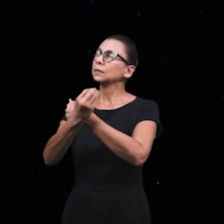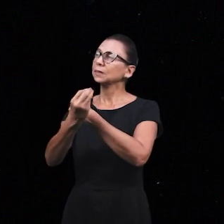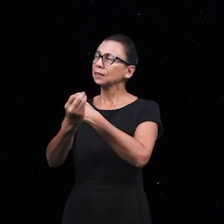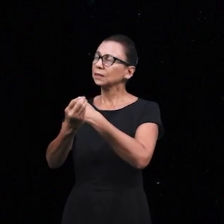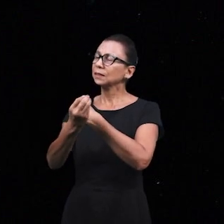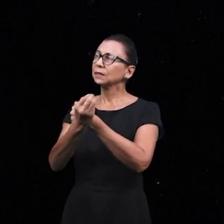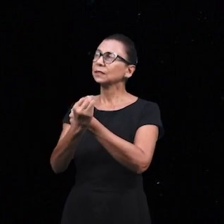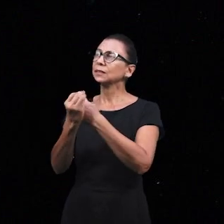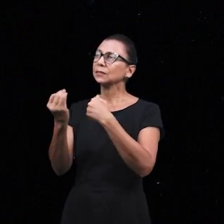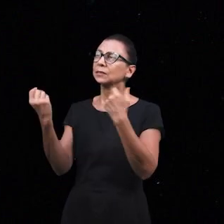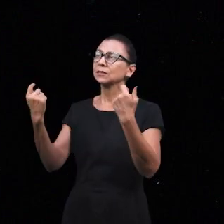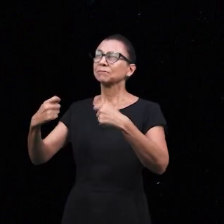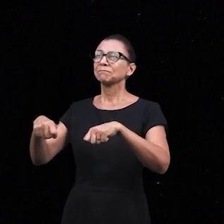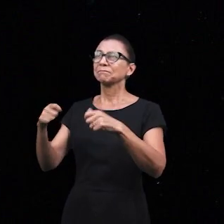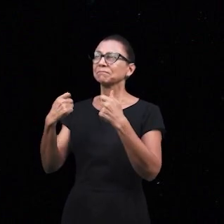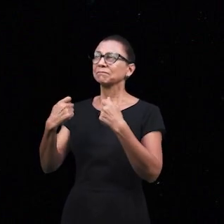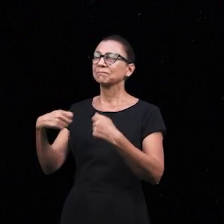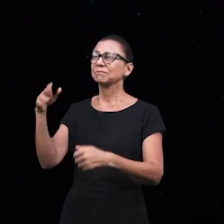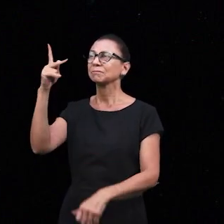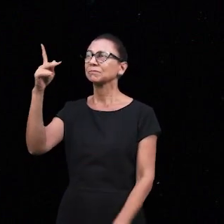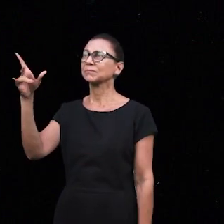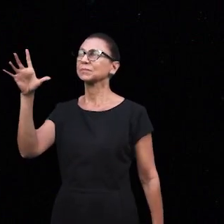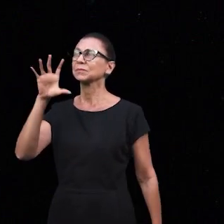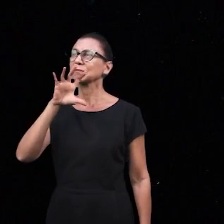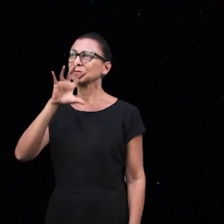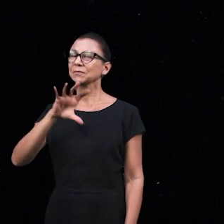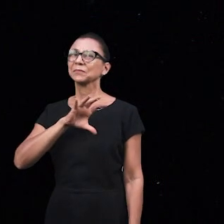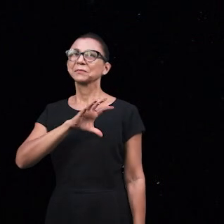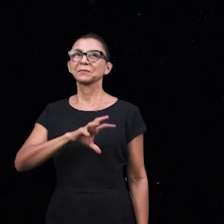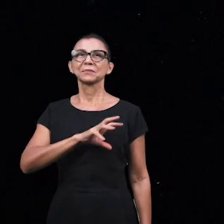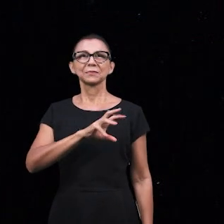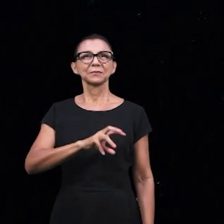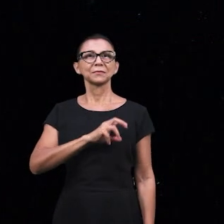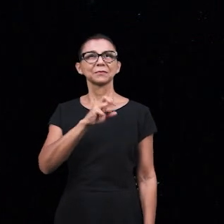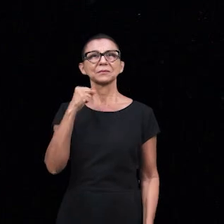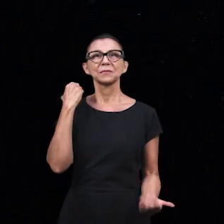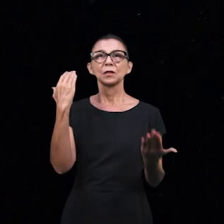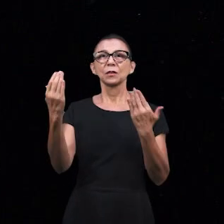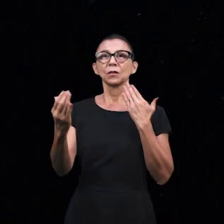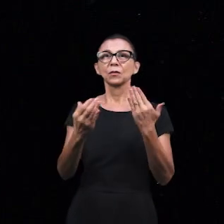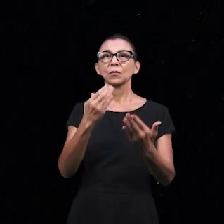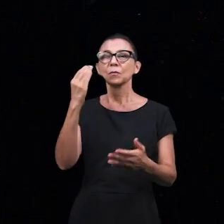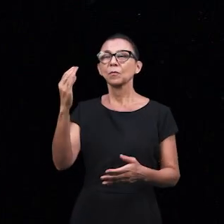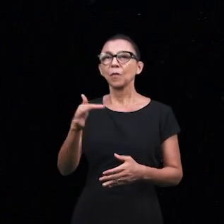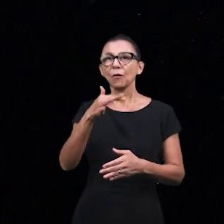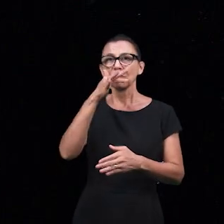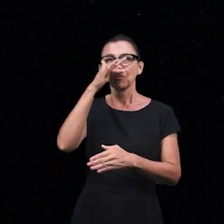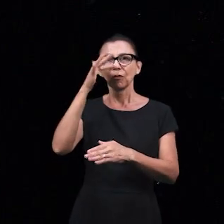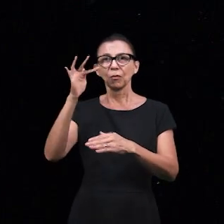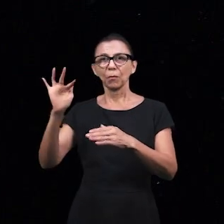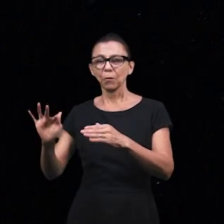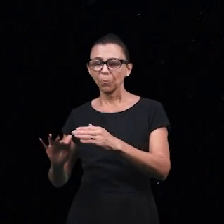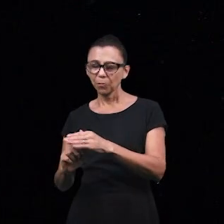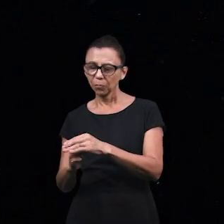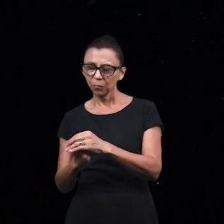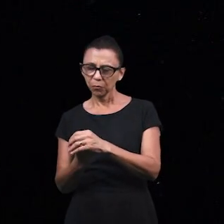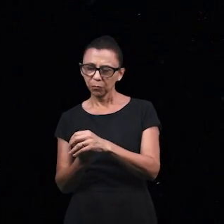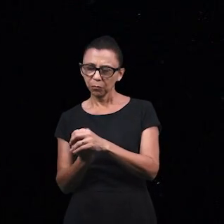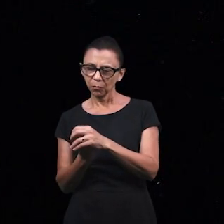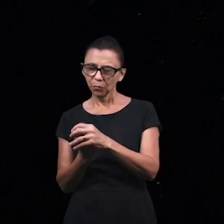de mim com teu amor, como uma flor pequena